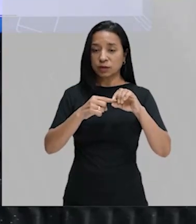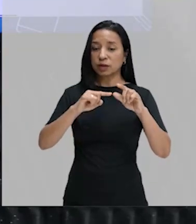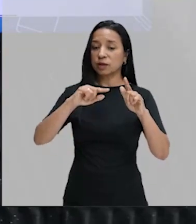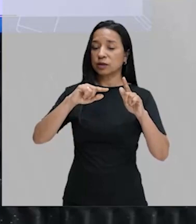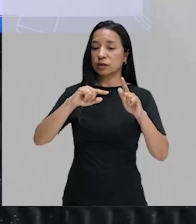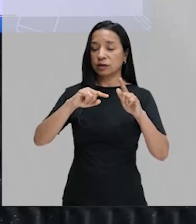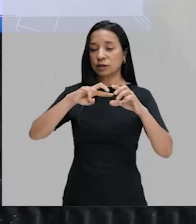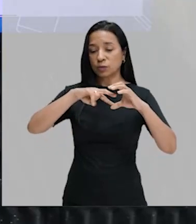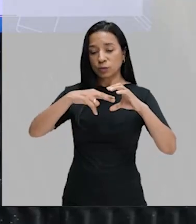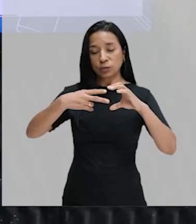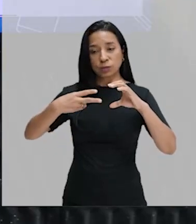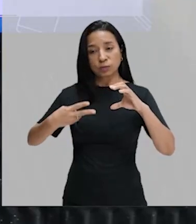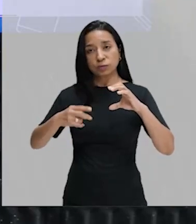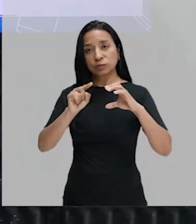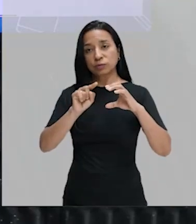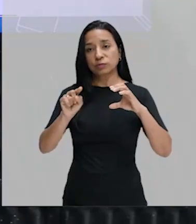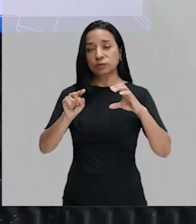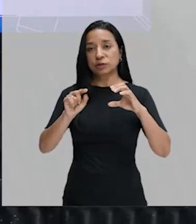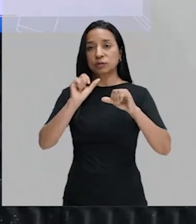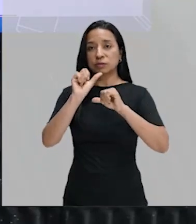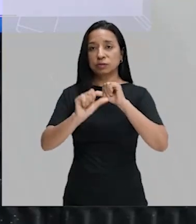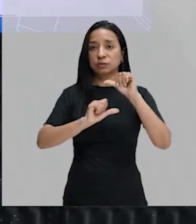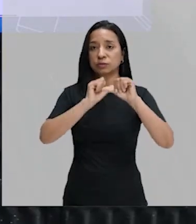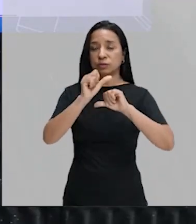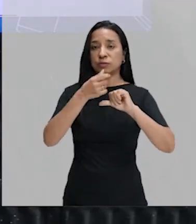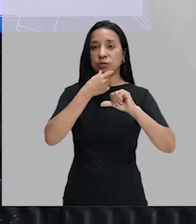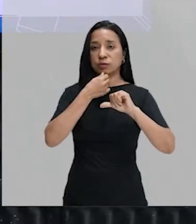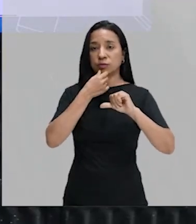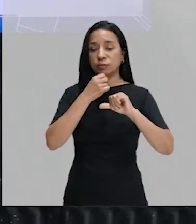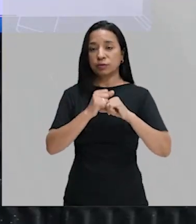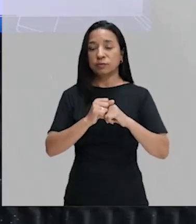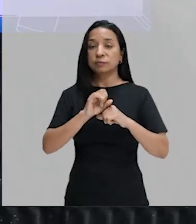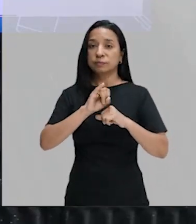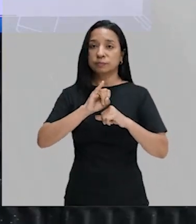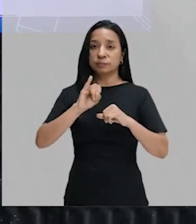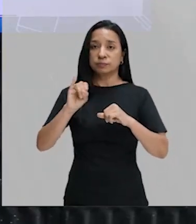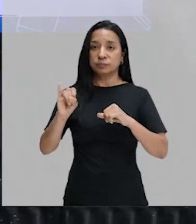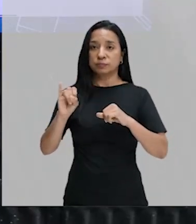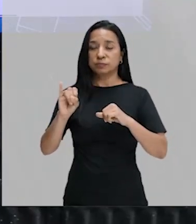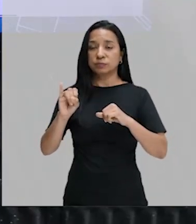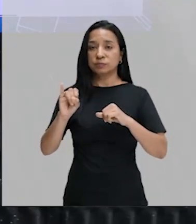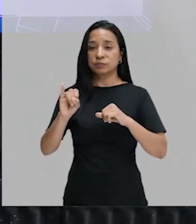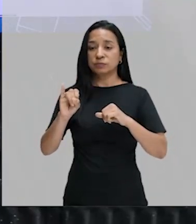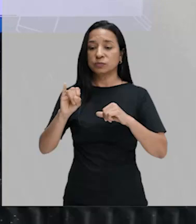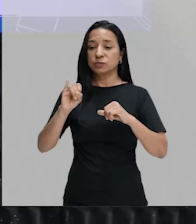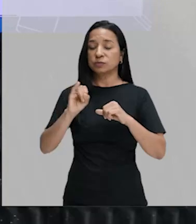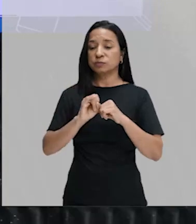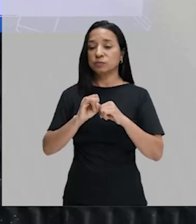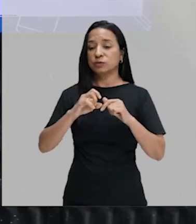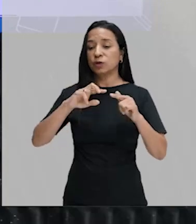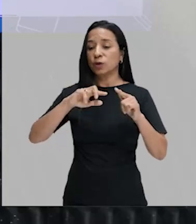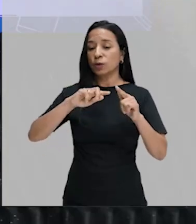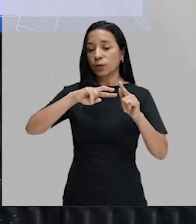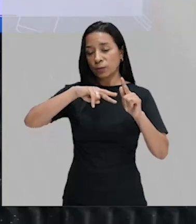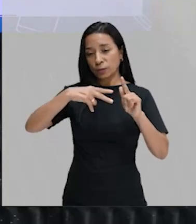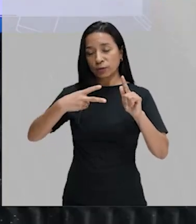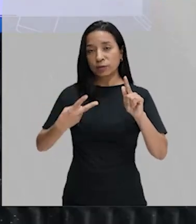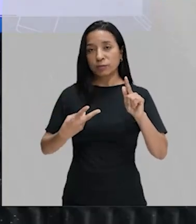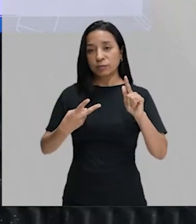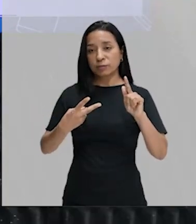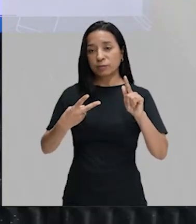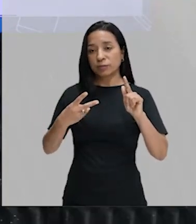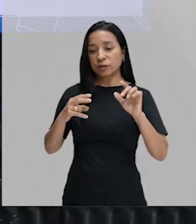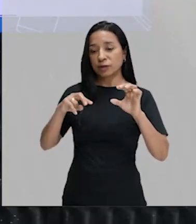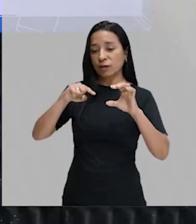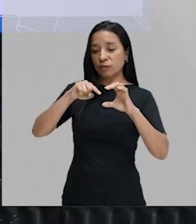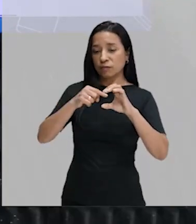macho, ZZ. Se o gameta que carrega o cromossomo Z fecundar o outro gameta